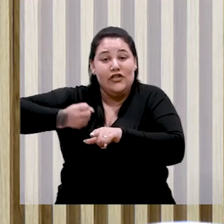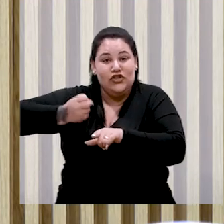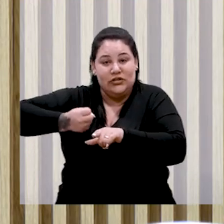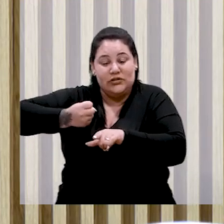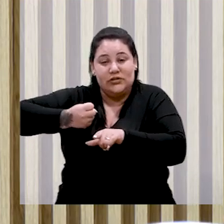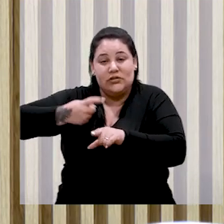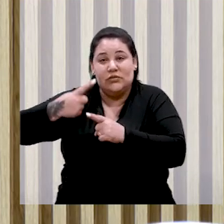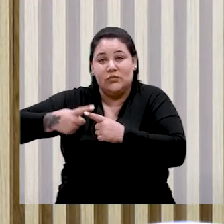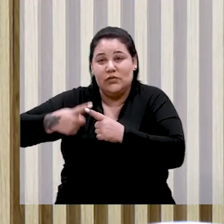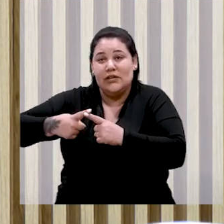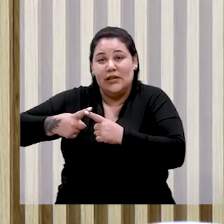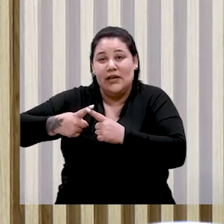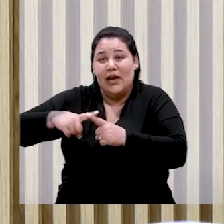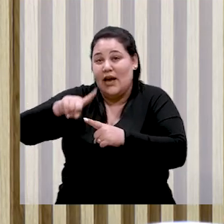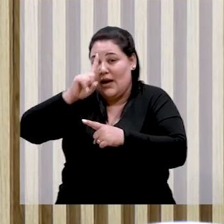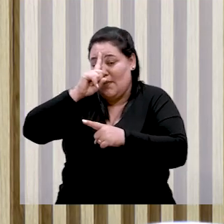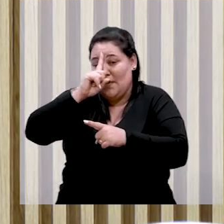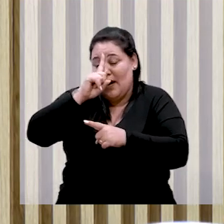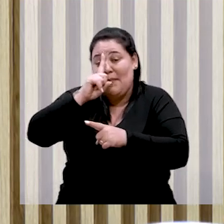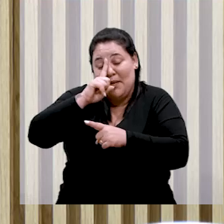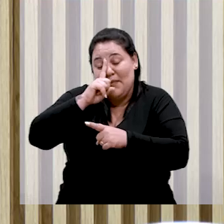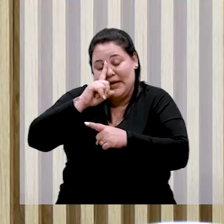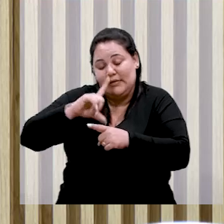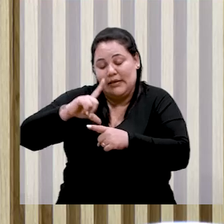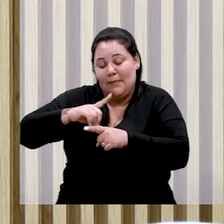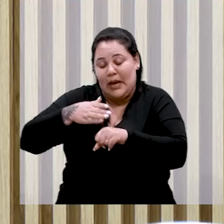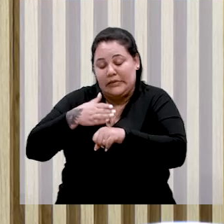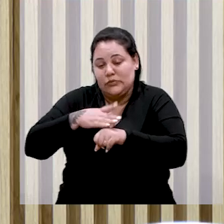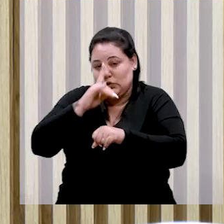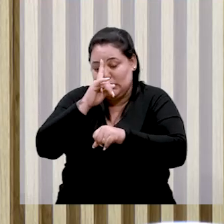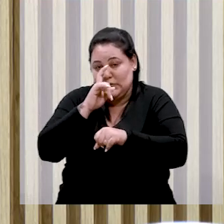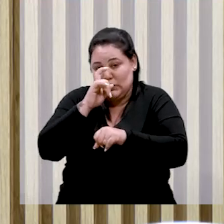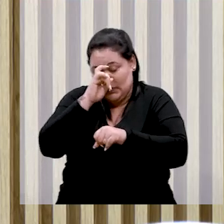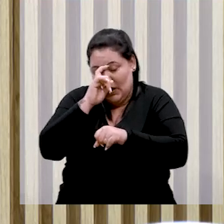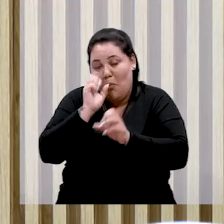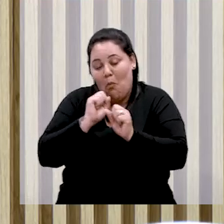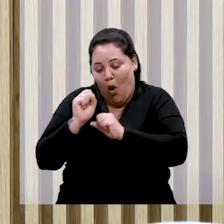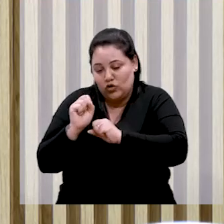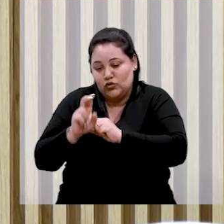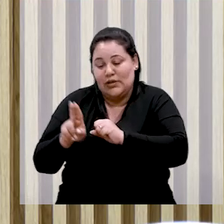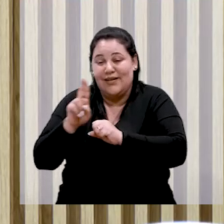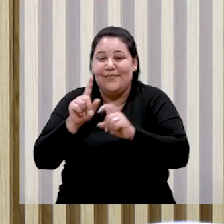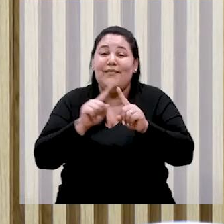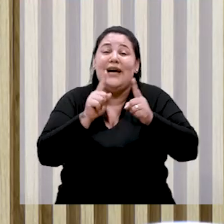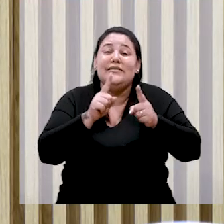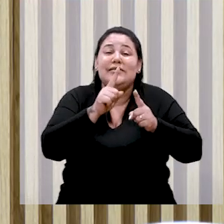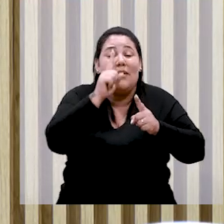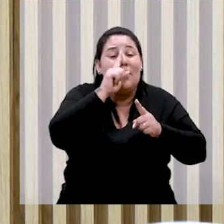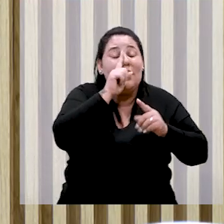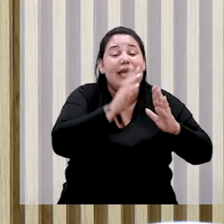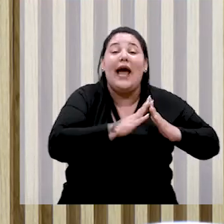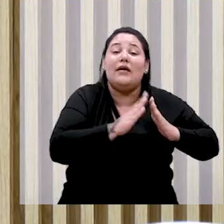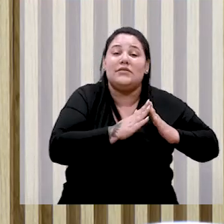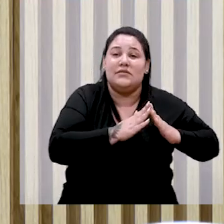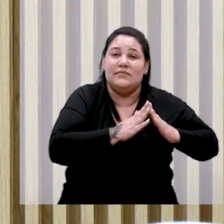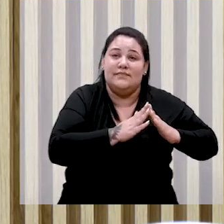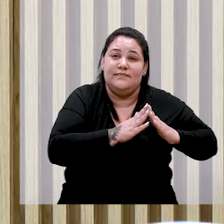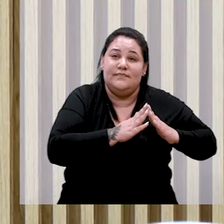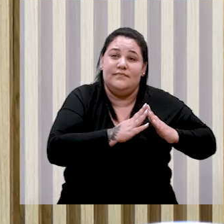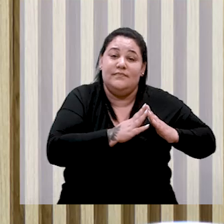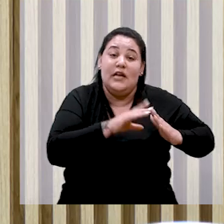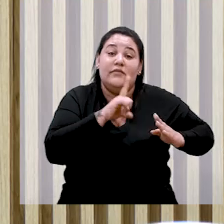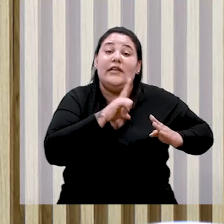têm, para aquela mãezinha que é a paciente do hospital, tem essa possibilidade. Mas é isso, as mães que estão em casa, às vezes, que dizem: puxa vida, eu